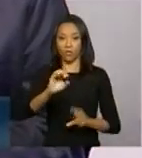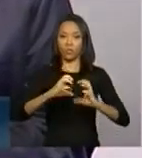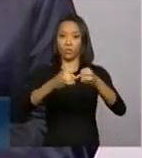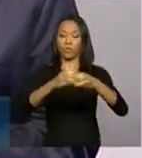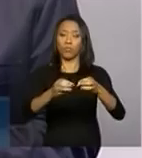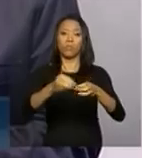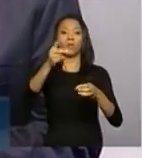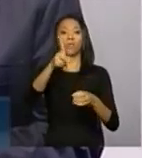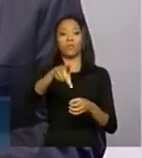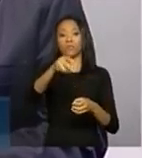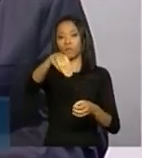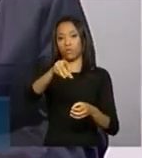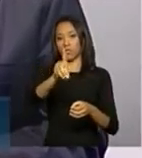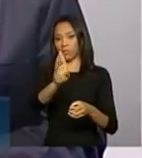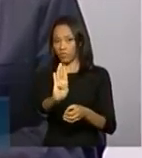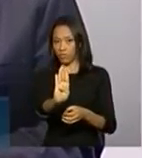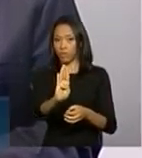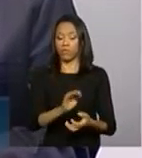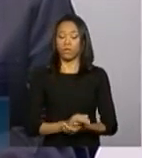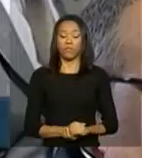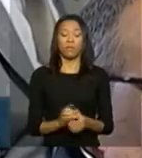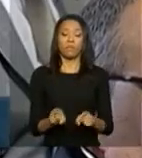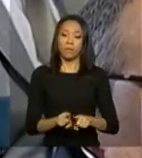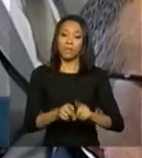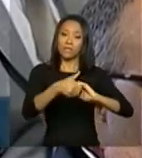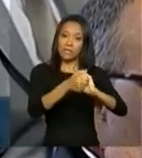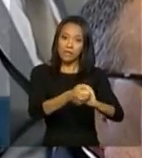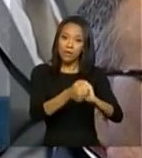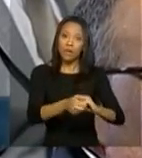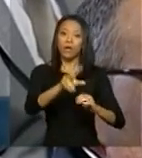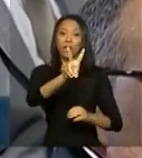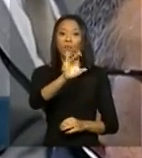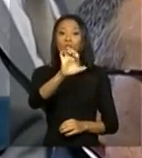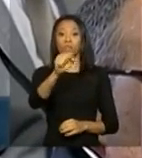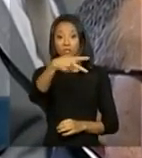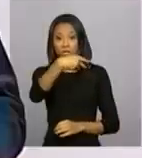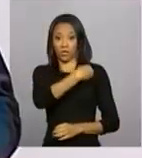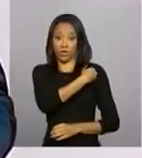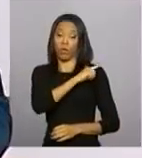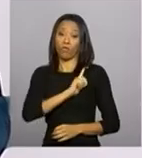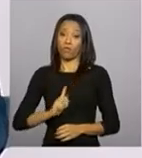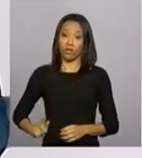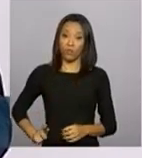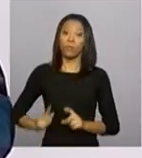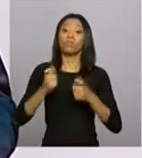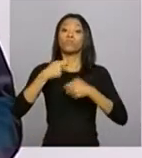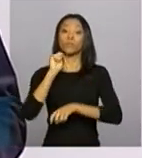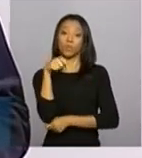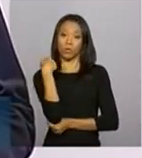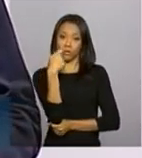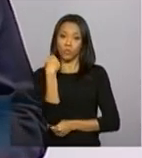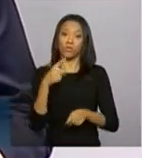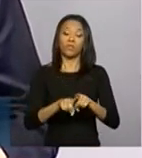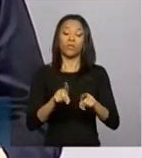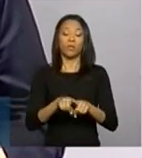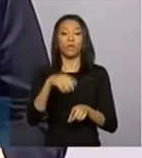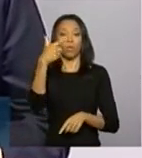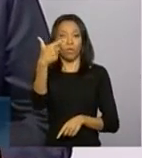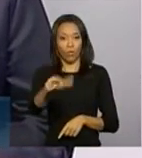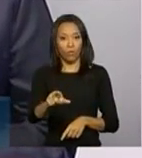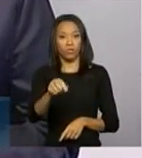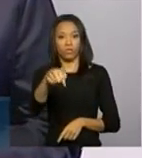Saudar aqui o vice-governador Cairoli do Rio Grande do Sul, o vice-governador Renato Almeida